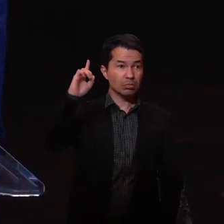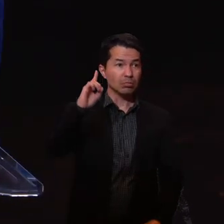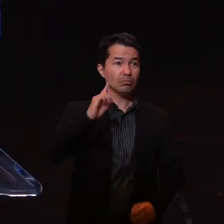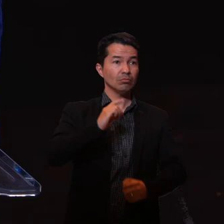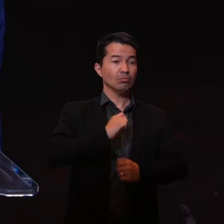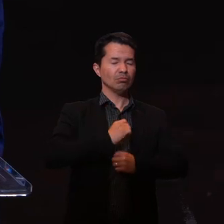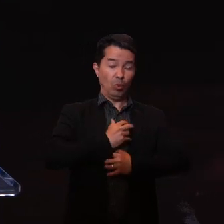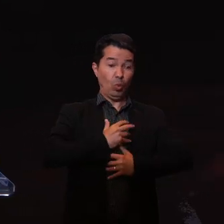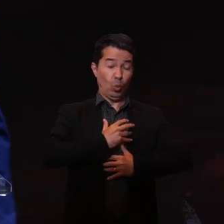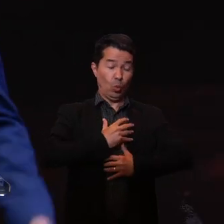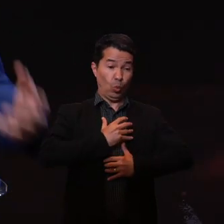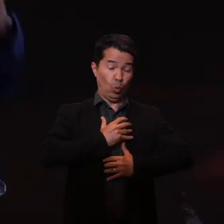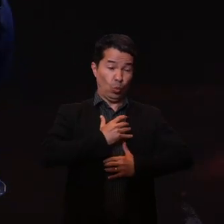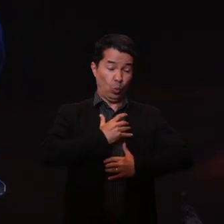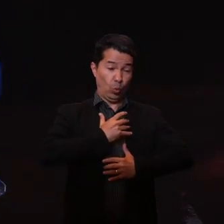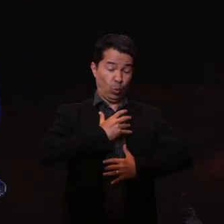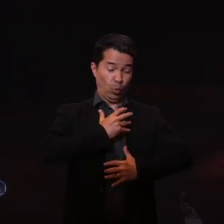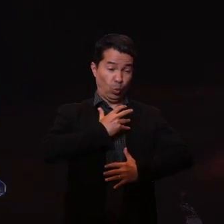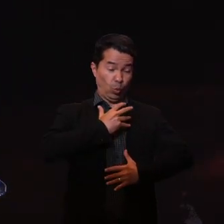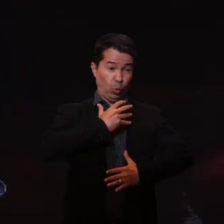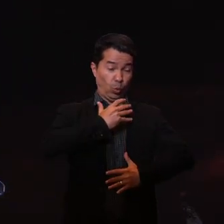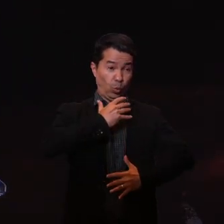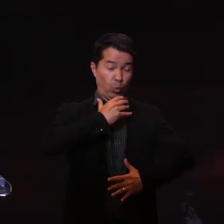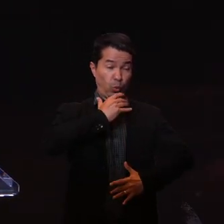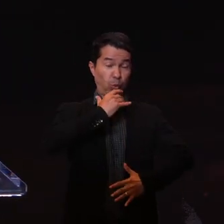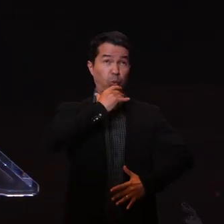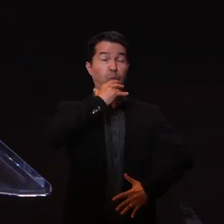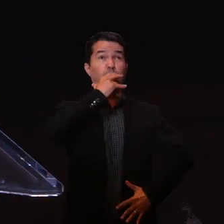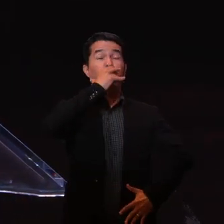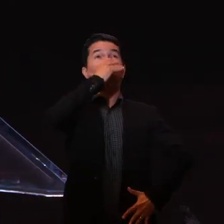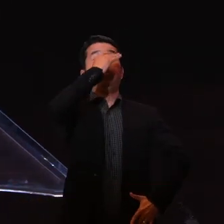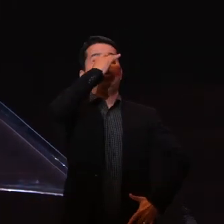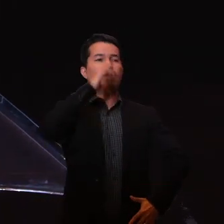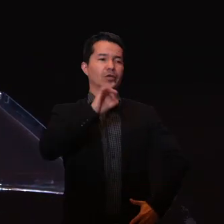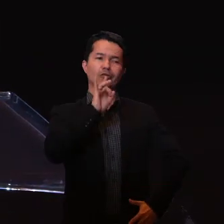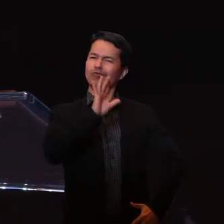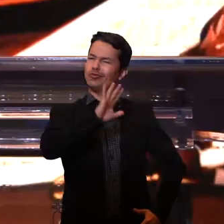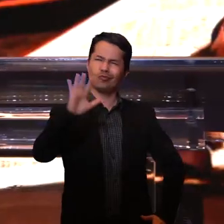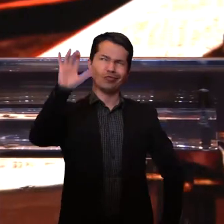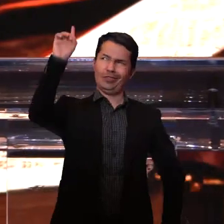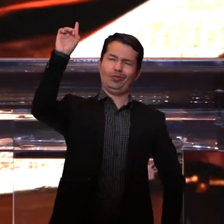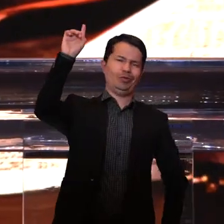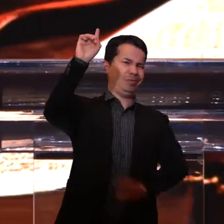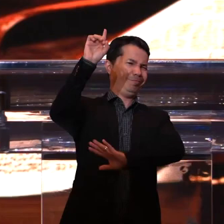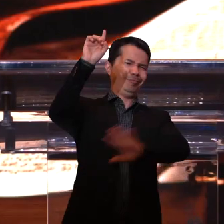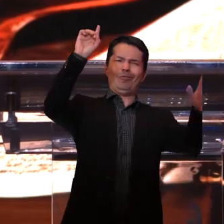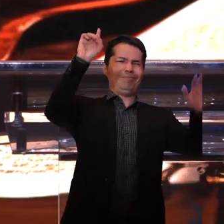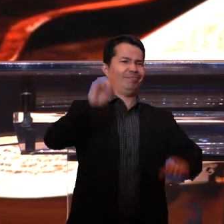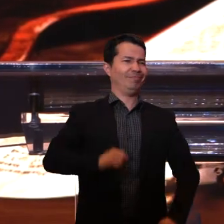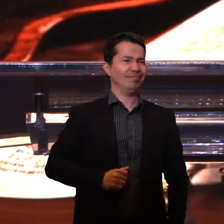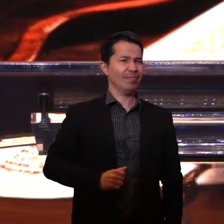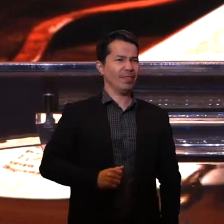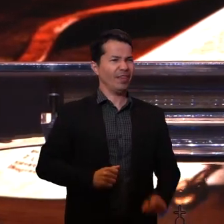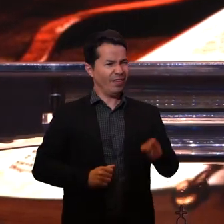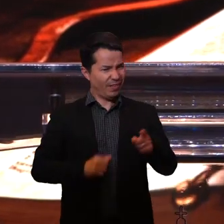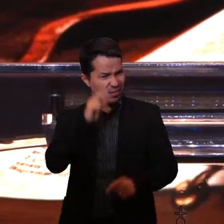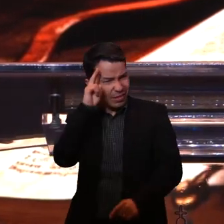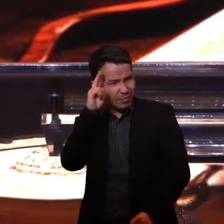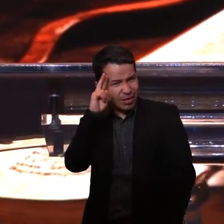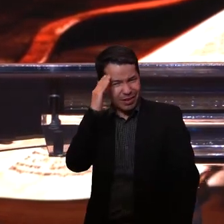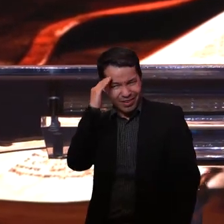satisfazer plenamente. Salomão, um homem sábio, inteligente, ele vai contar sobre